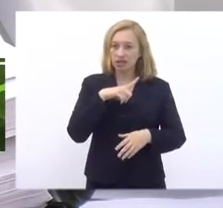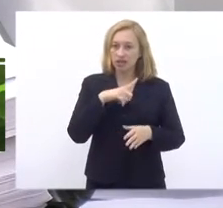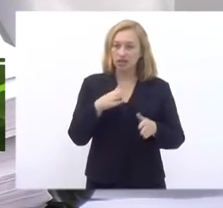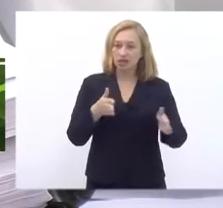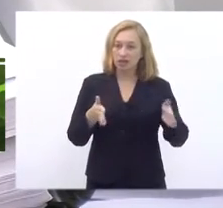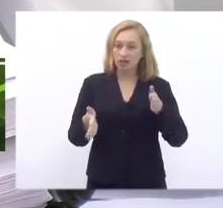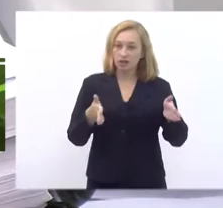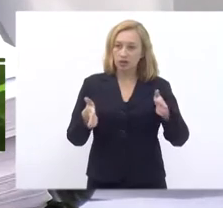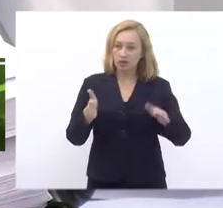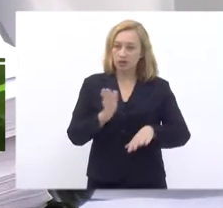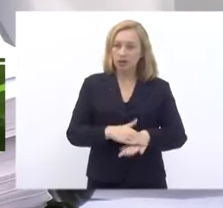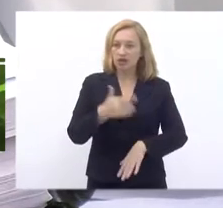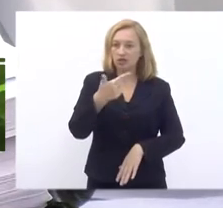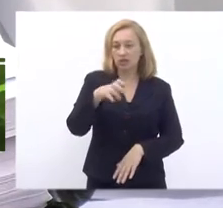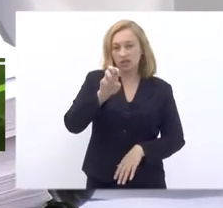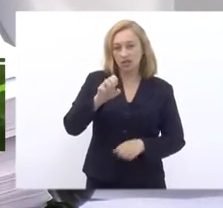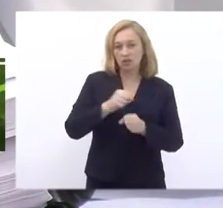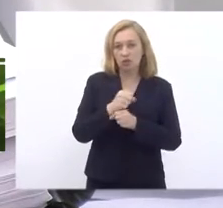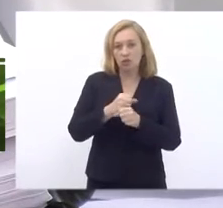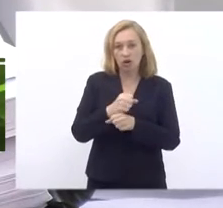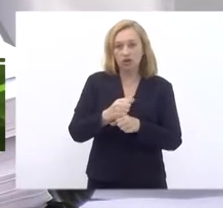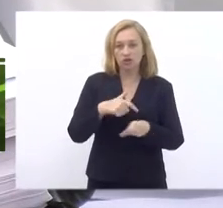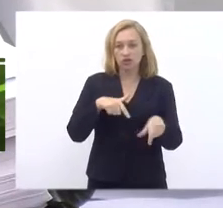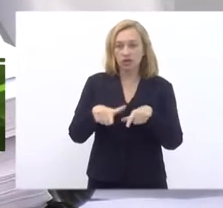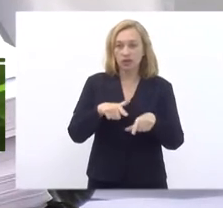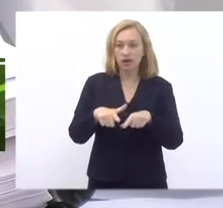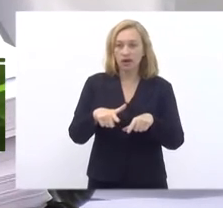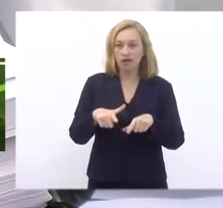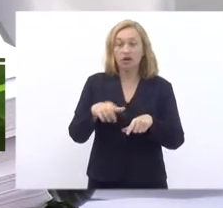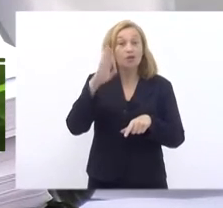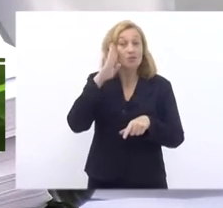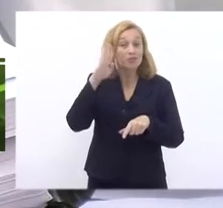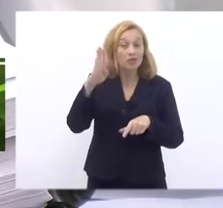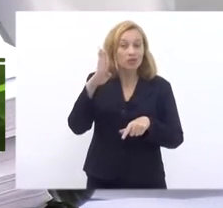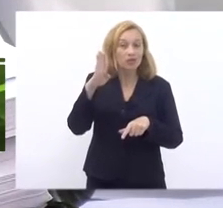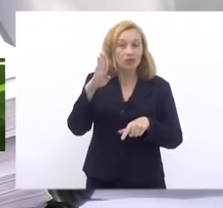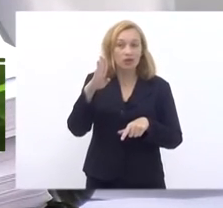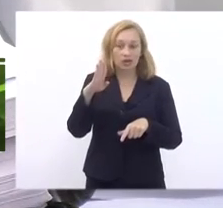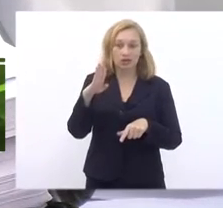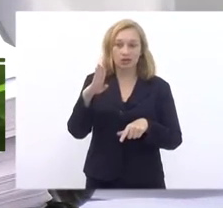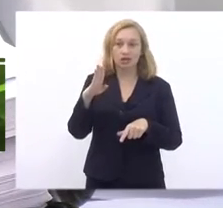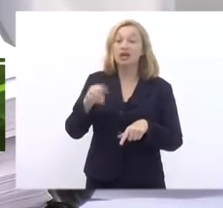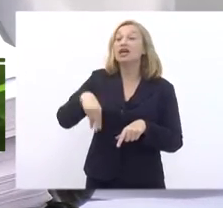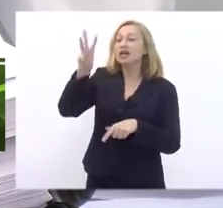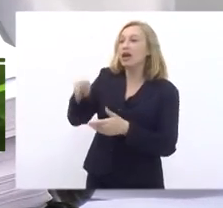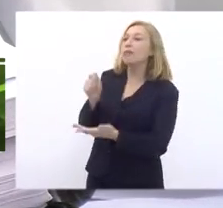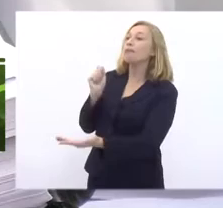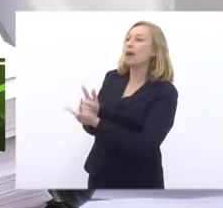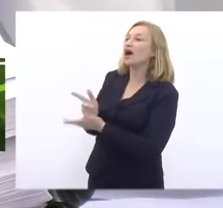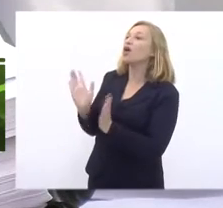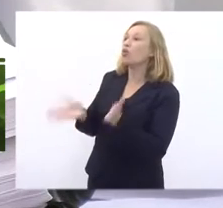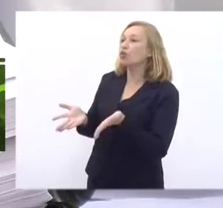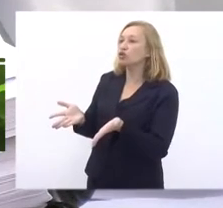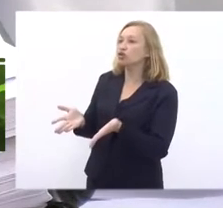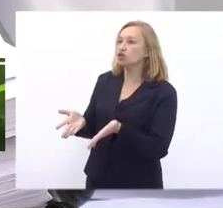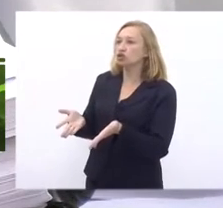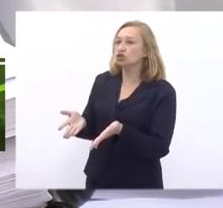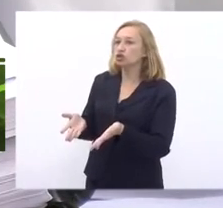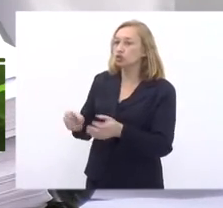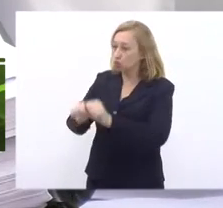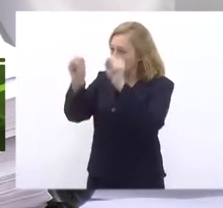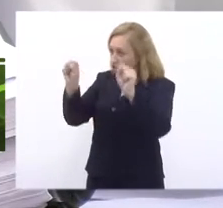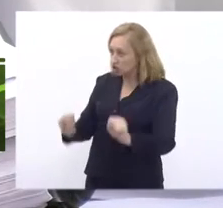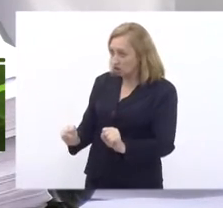mais 25 anos, principalmente na demanda do usuário. Porque quem paga hoje o